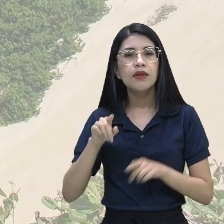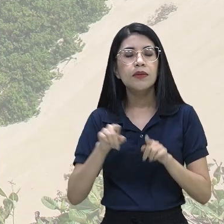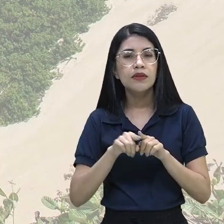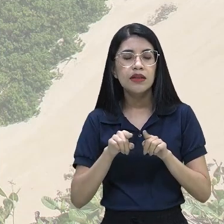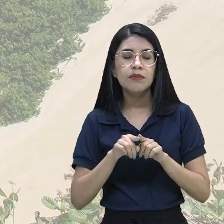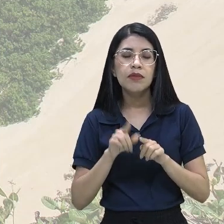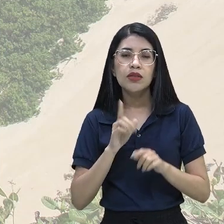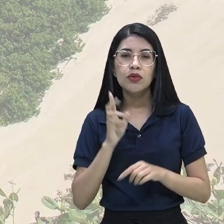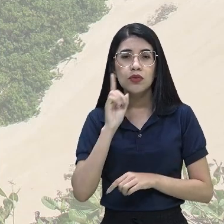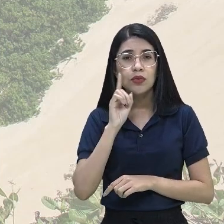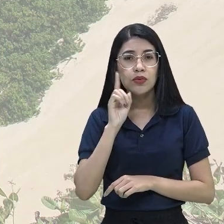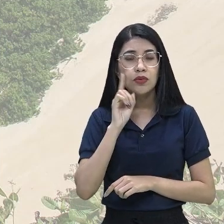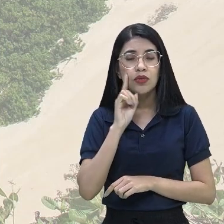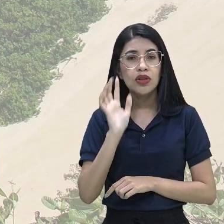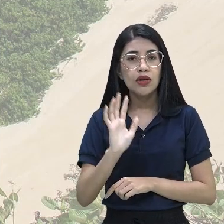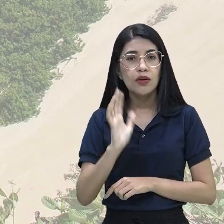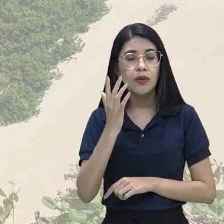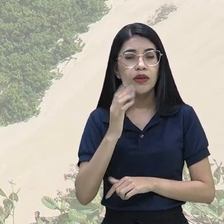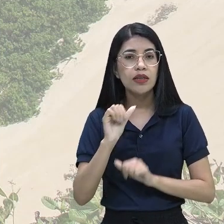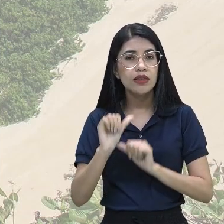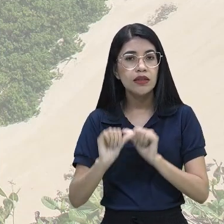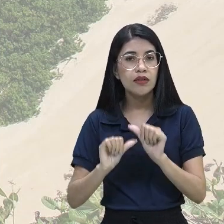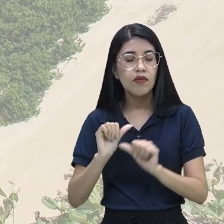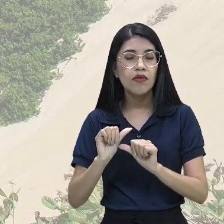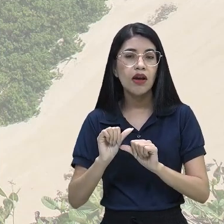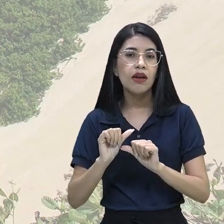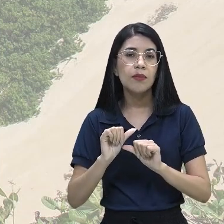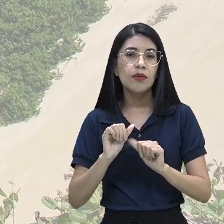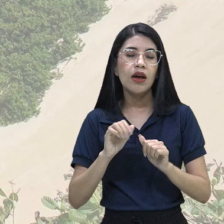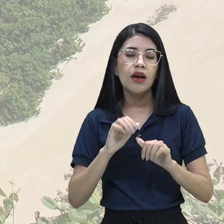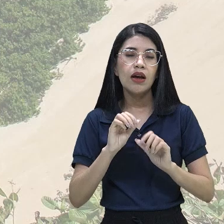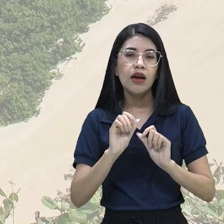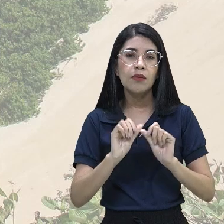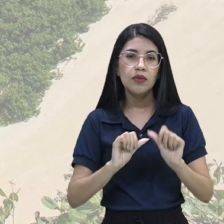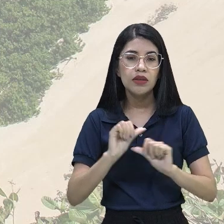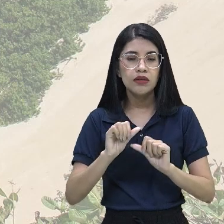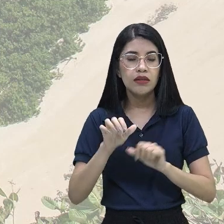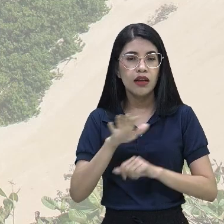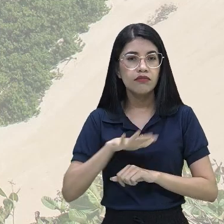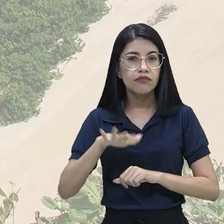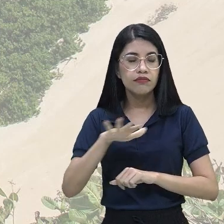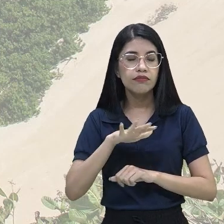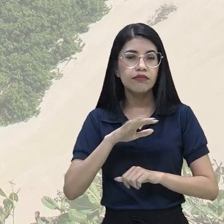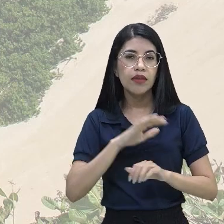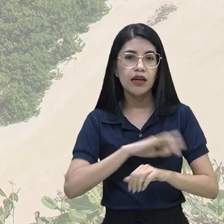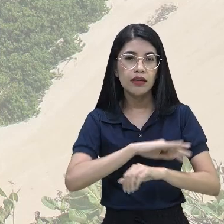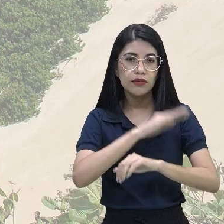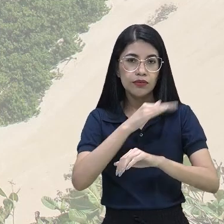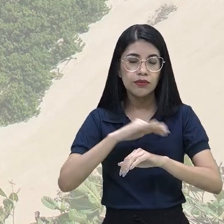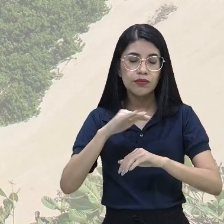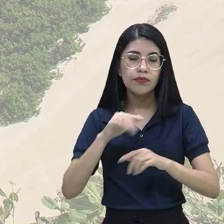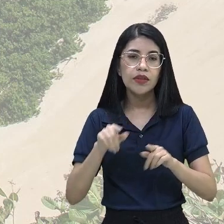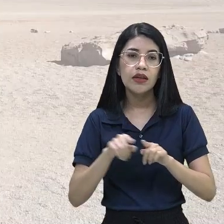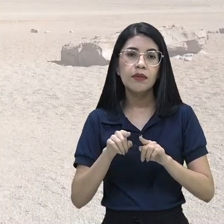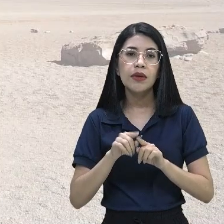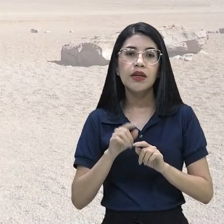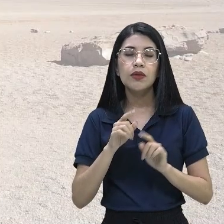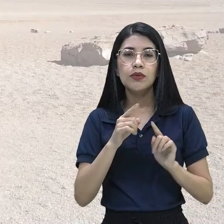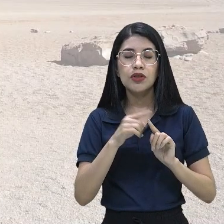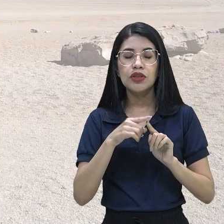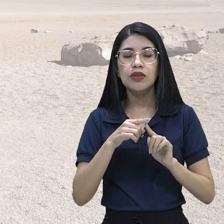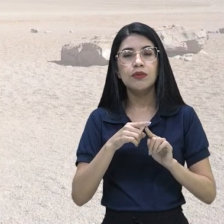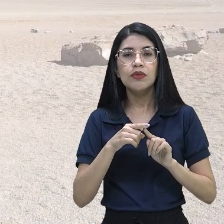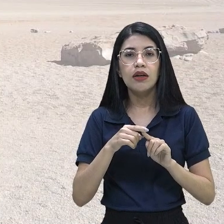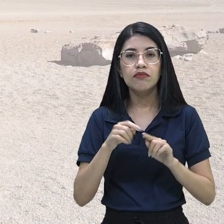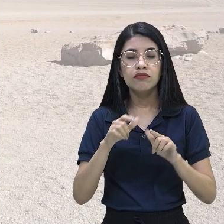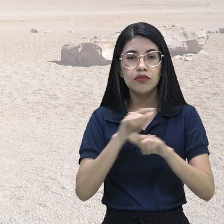todos os dias ocorre essa modelação ali naquela área. Aí nós temos as formas do relevo eólico no deserto, né? Que